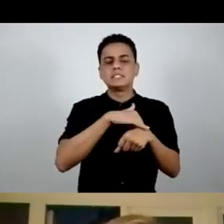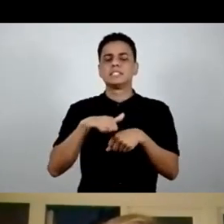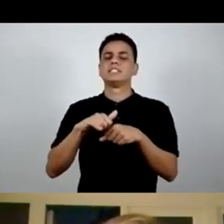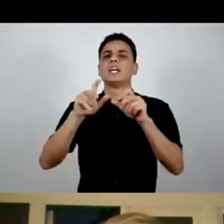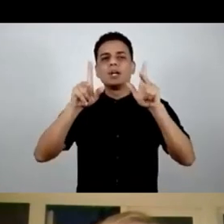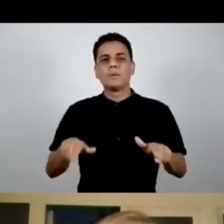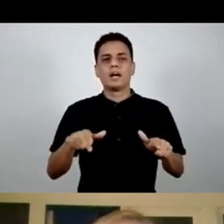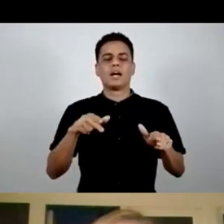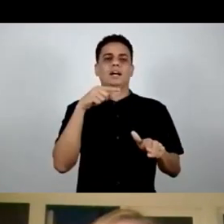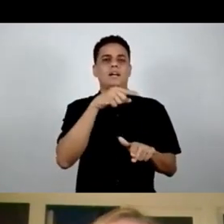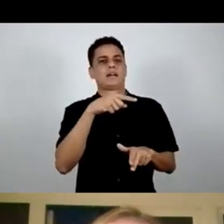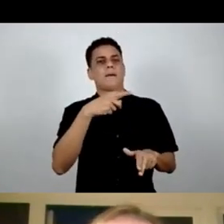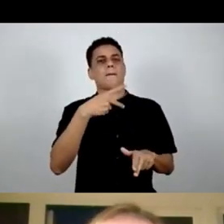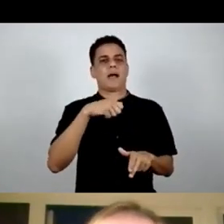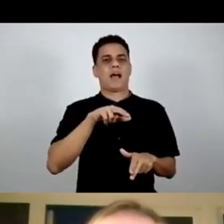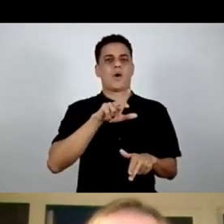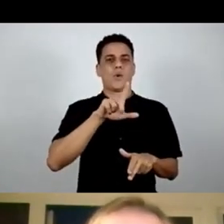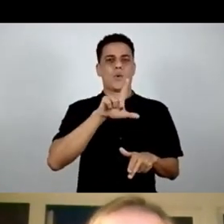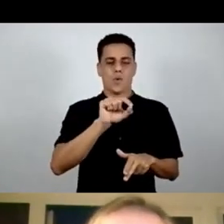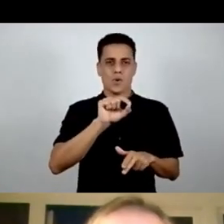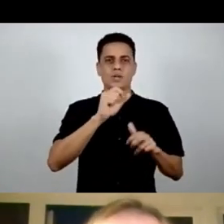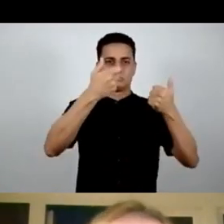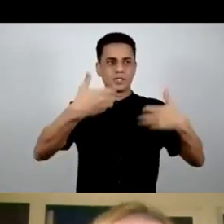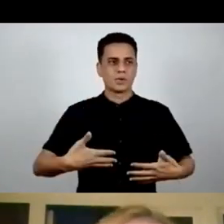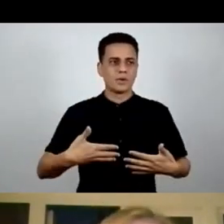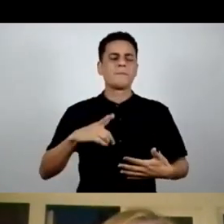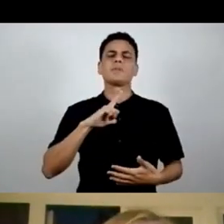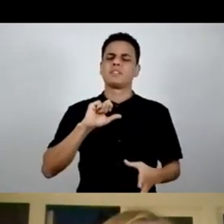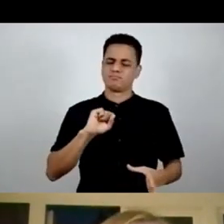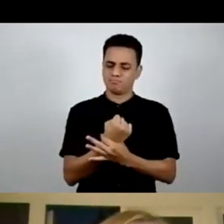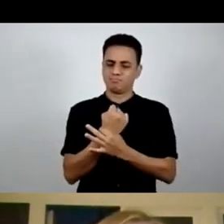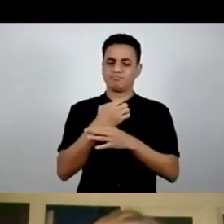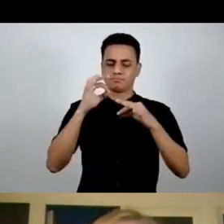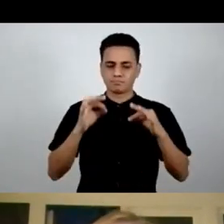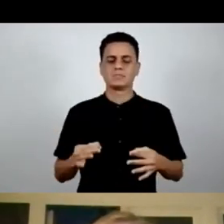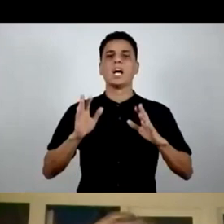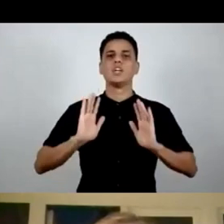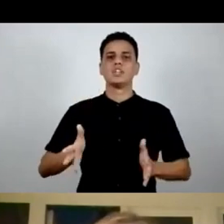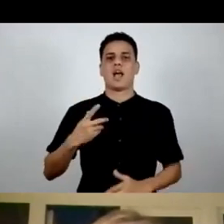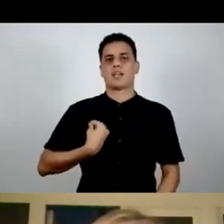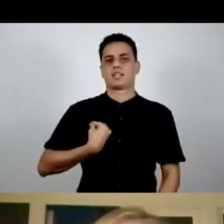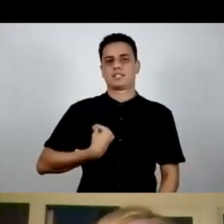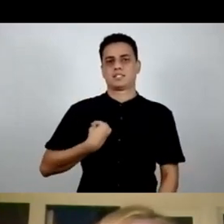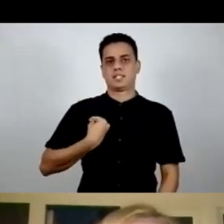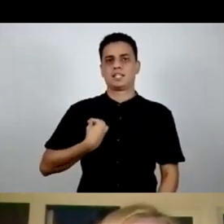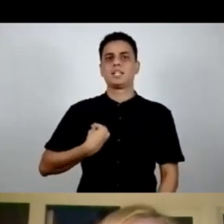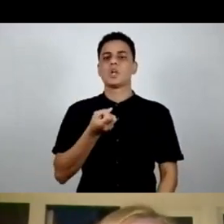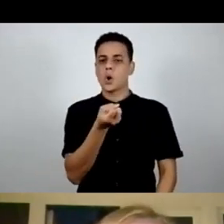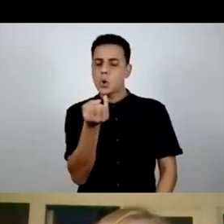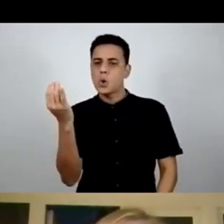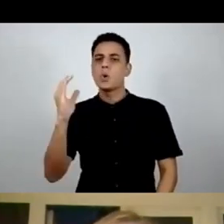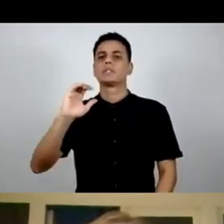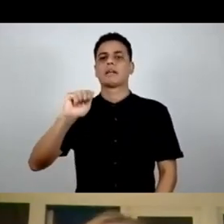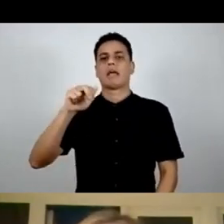disse da globalização real, eu estou seguro que provavelmente já existem certos canais, certas